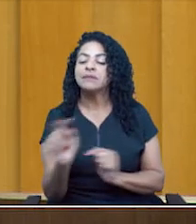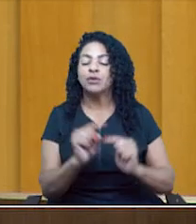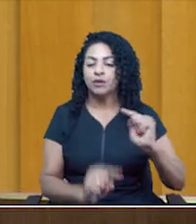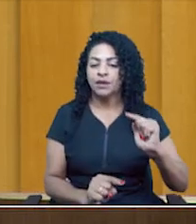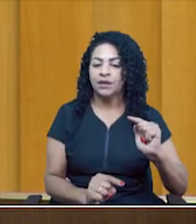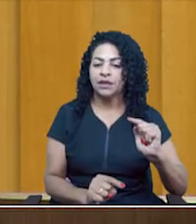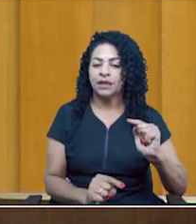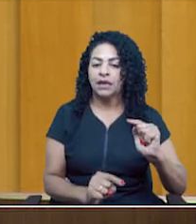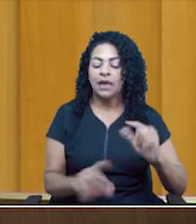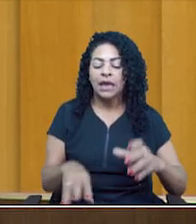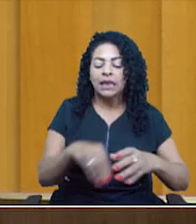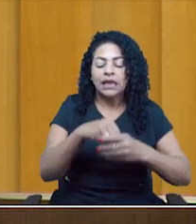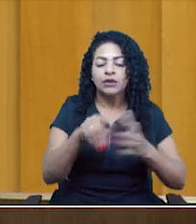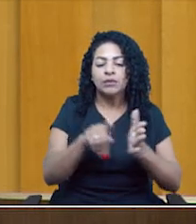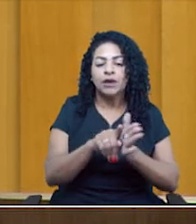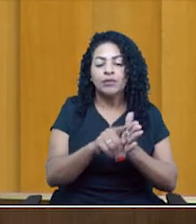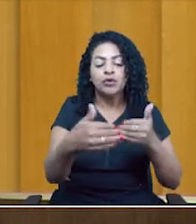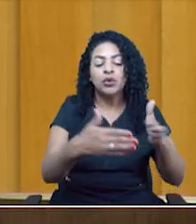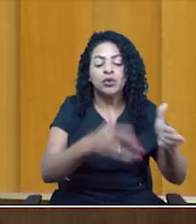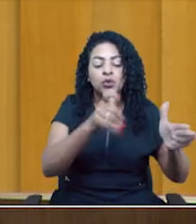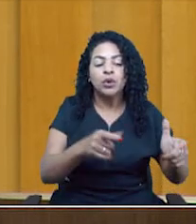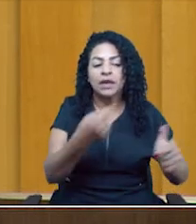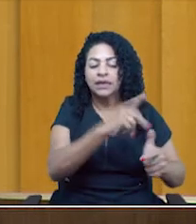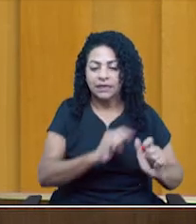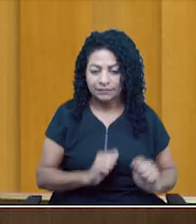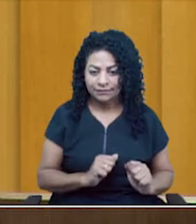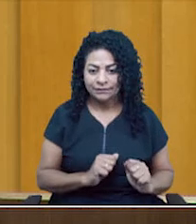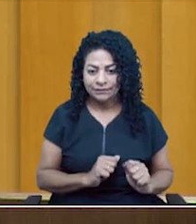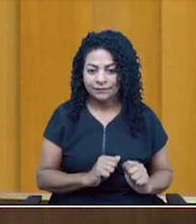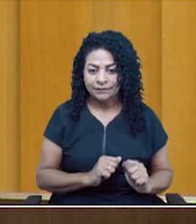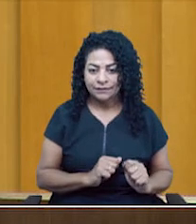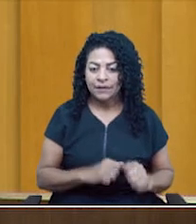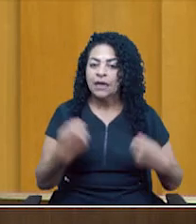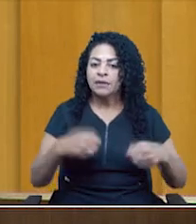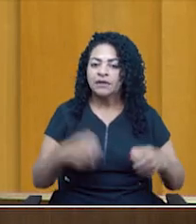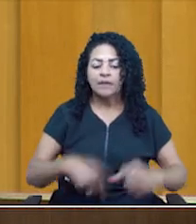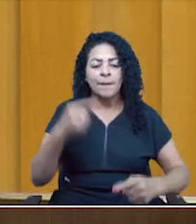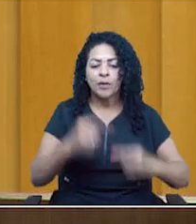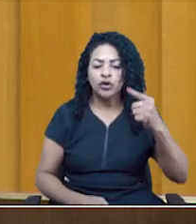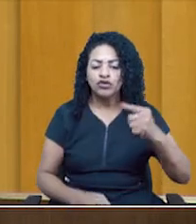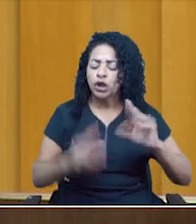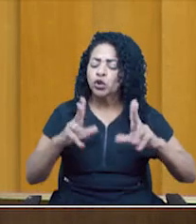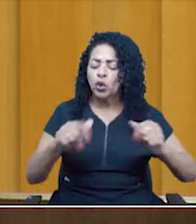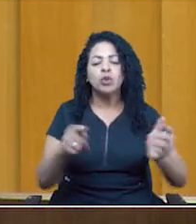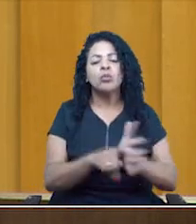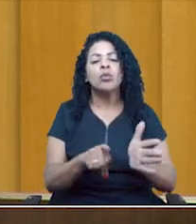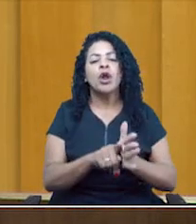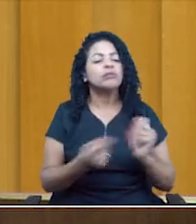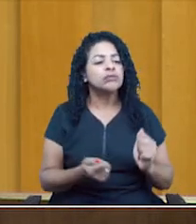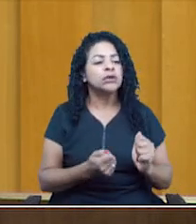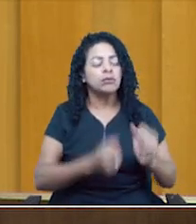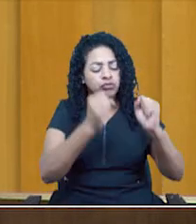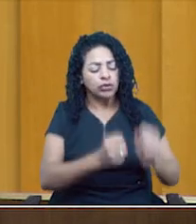gabinete dele, de utilização proibida. E deveriam ser proibidas que em todo o Poder Judiciário, né, para que